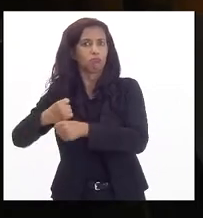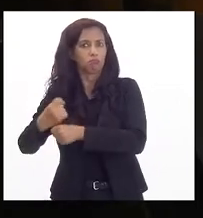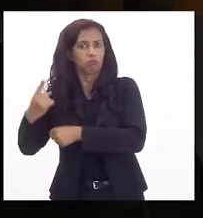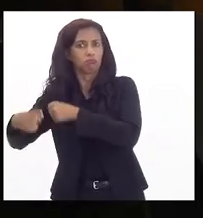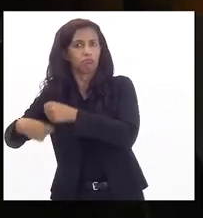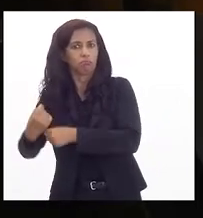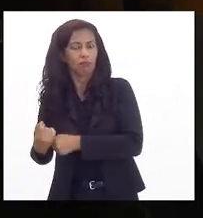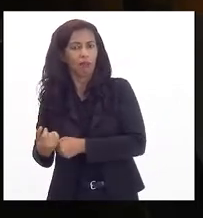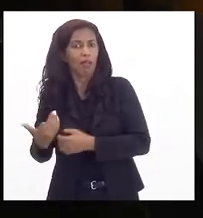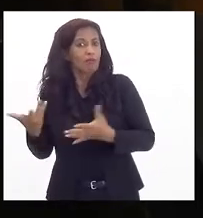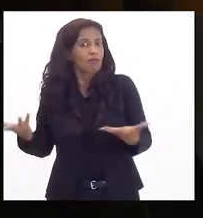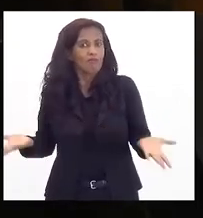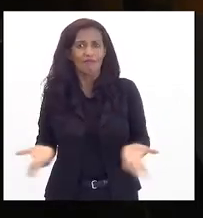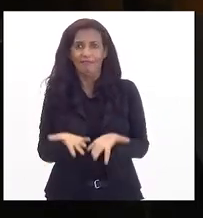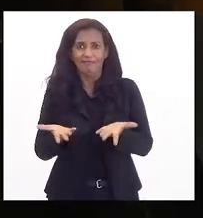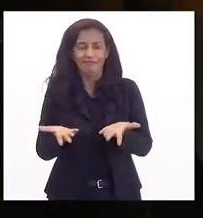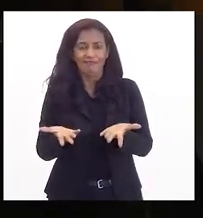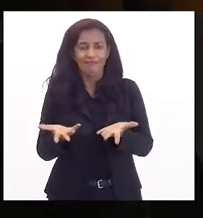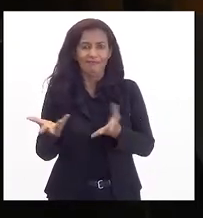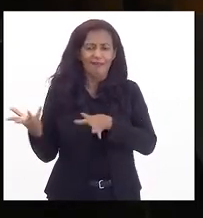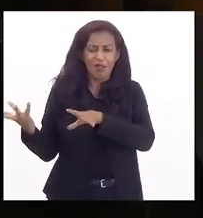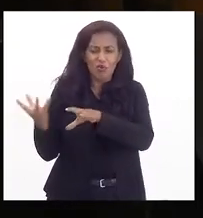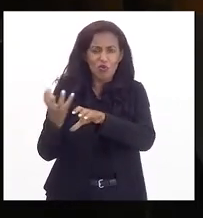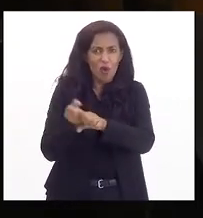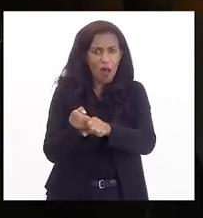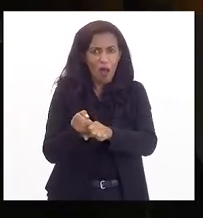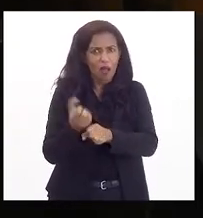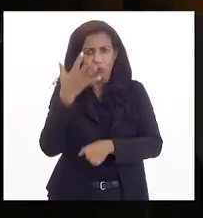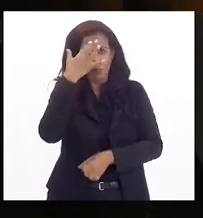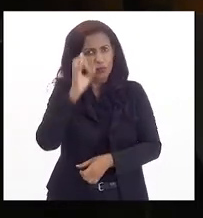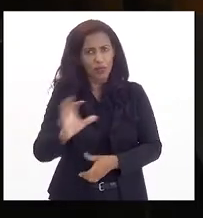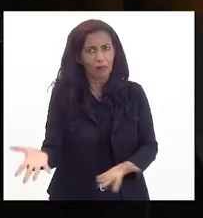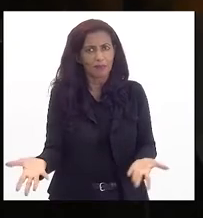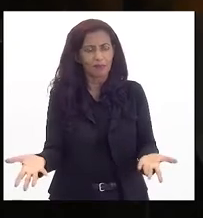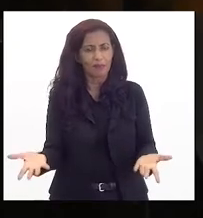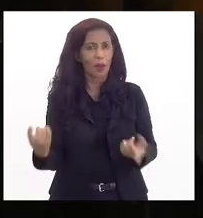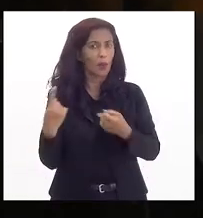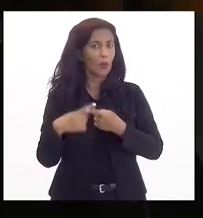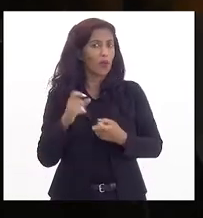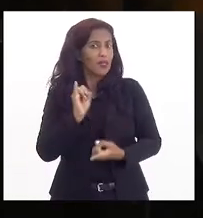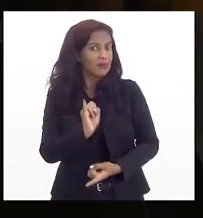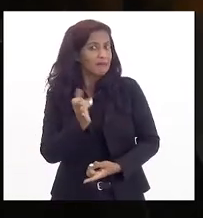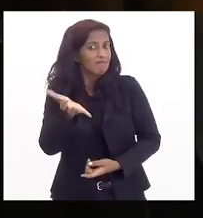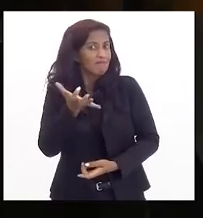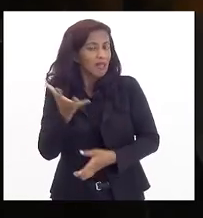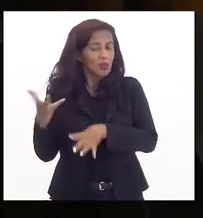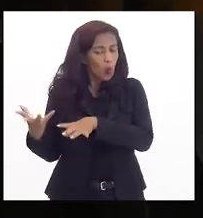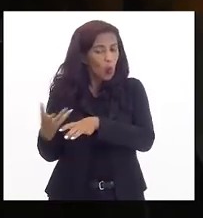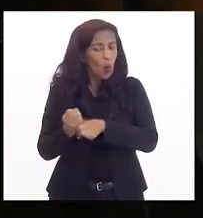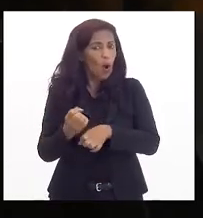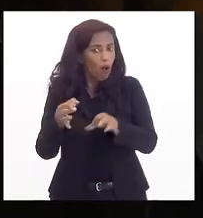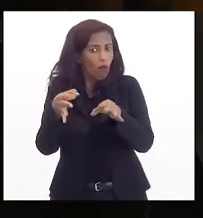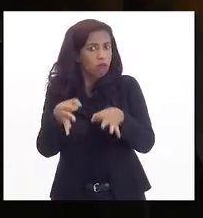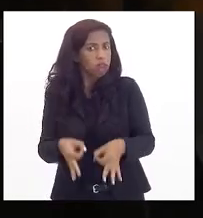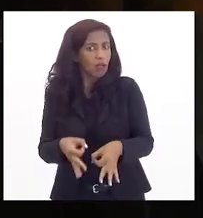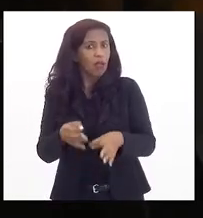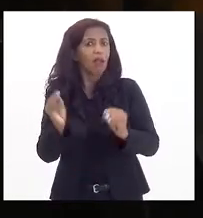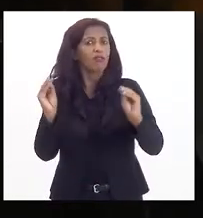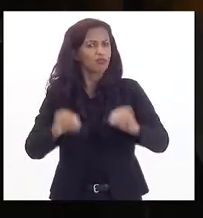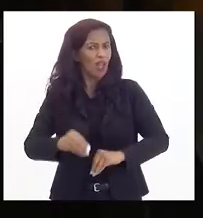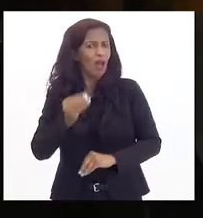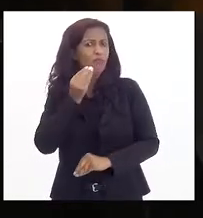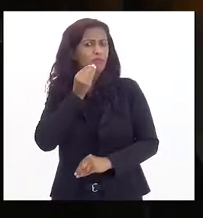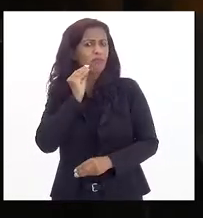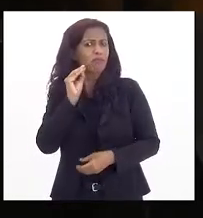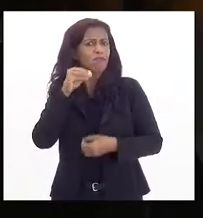Nenhuma conta boa eles sabem fazer, porque se quisesse fazer uma conta boa, já poderia